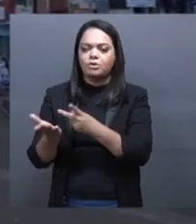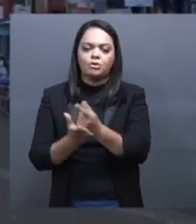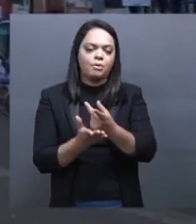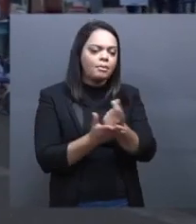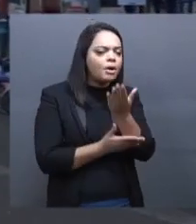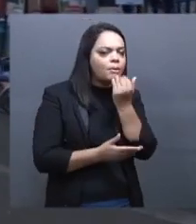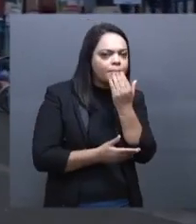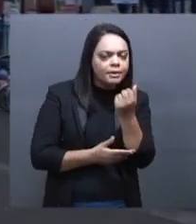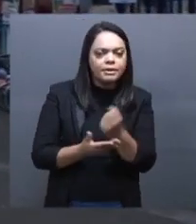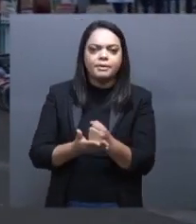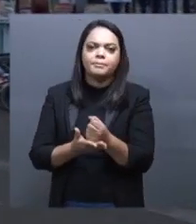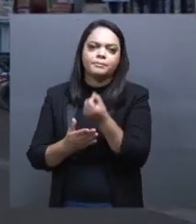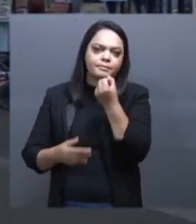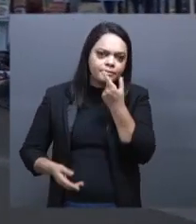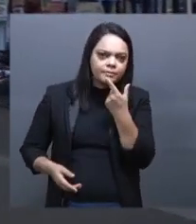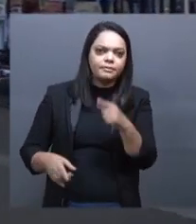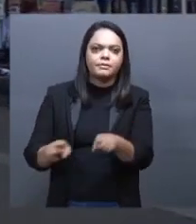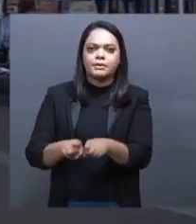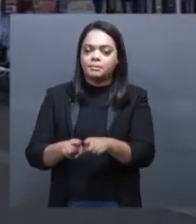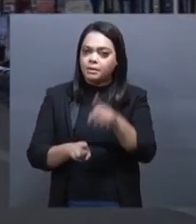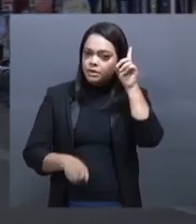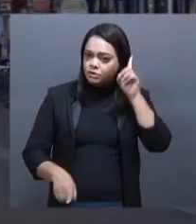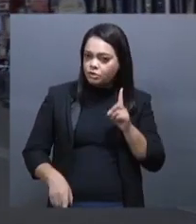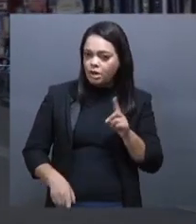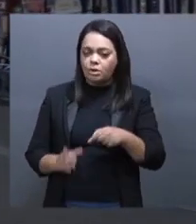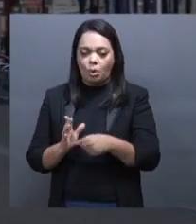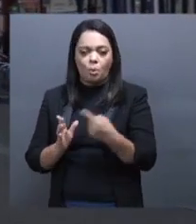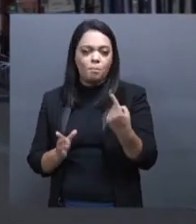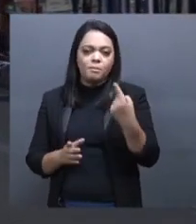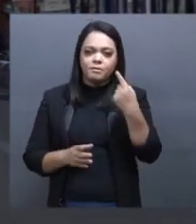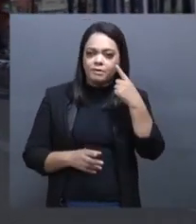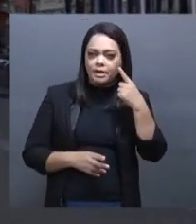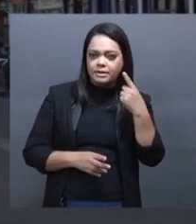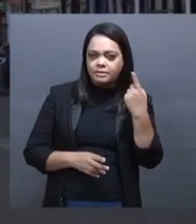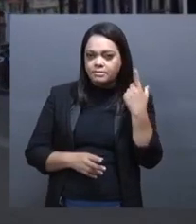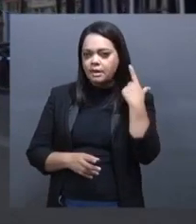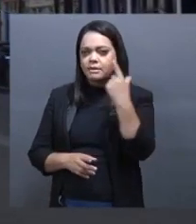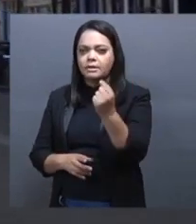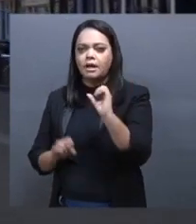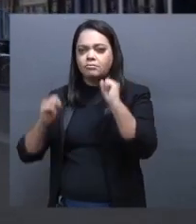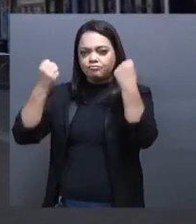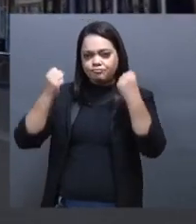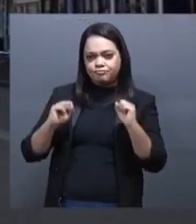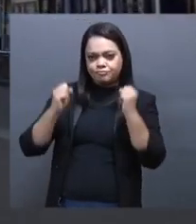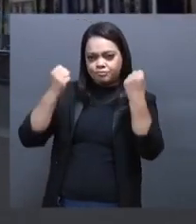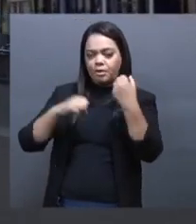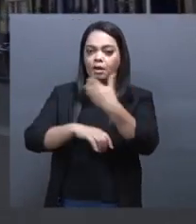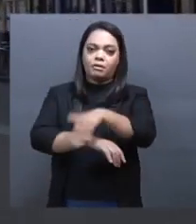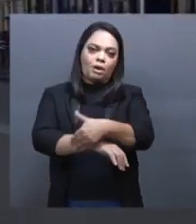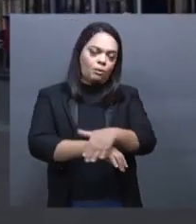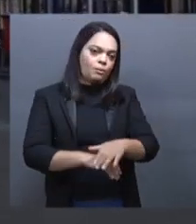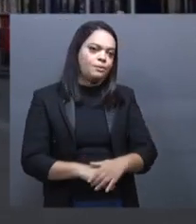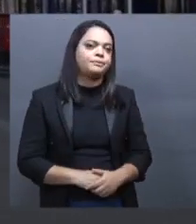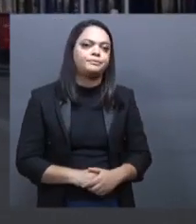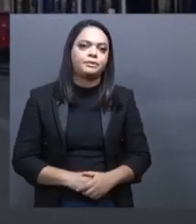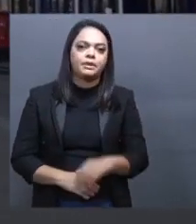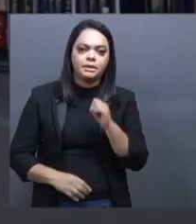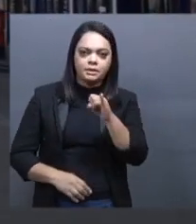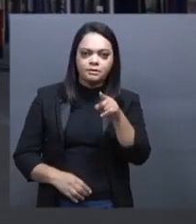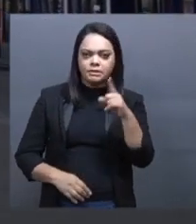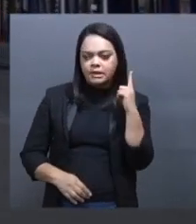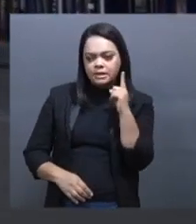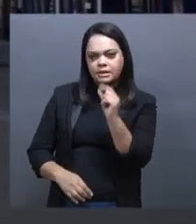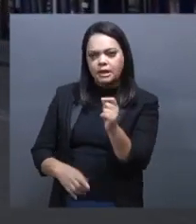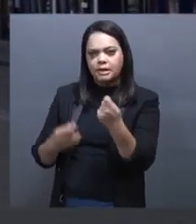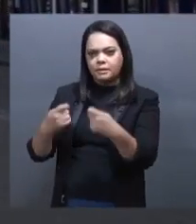comida, remédios, e temos direito a uma saída por dia para fazer exercício ao ar livre. E todas as vezes que você for